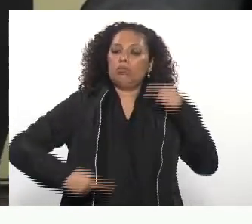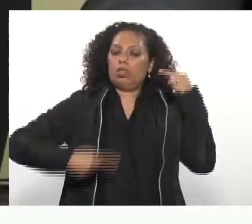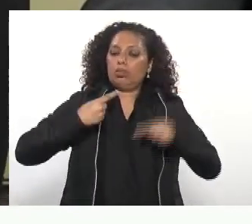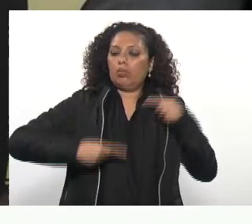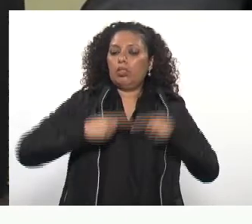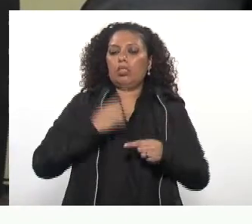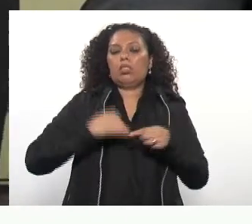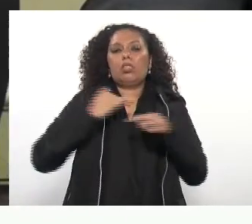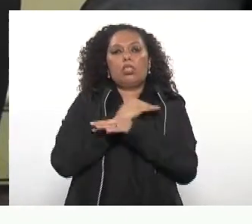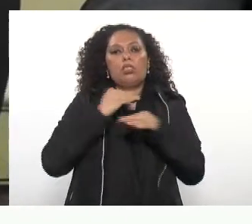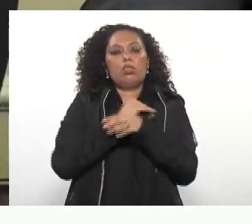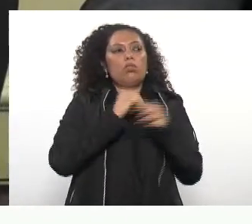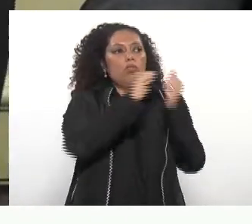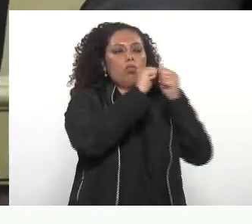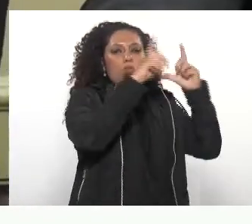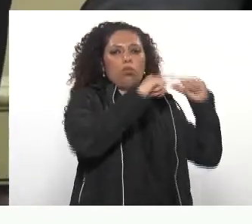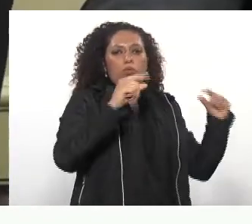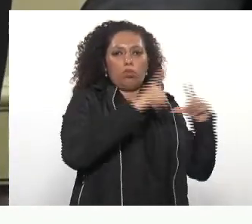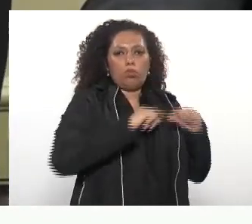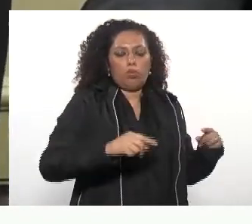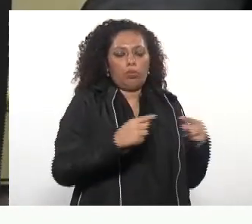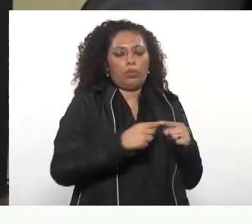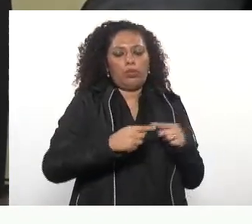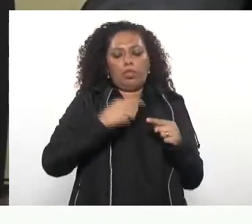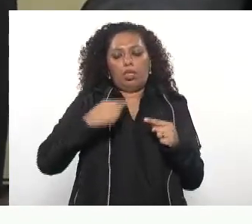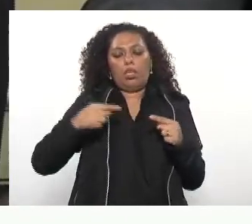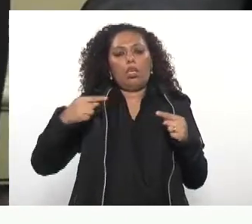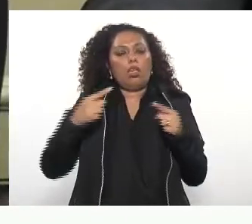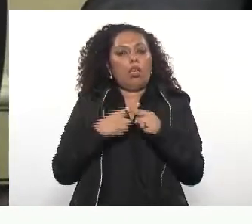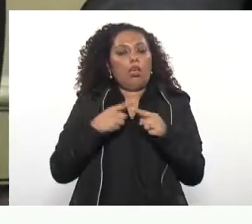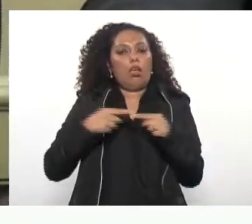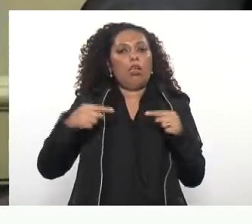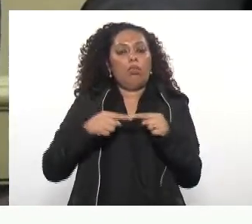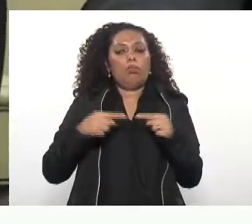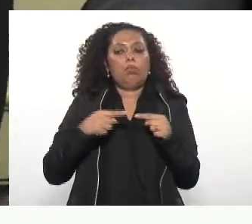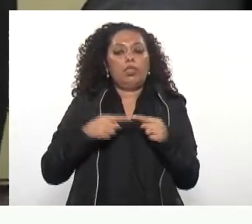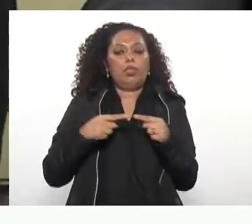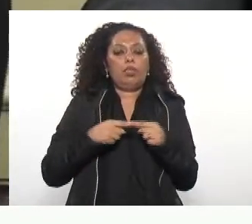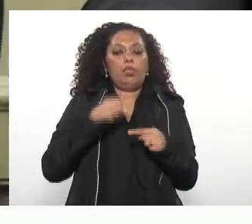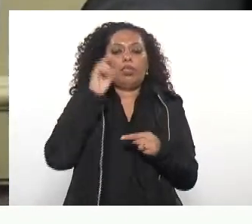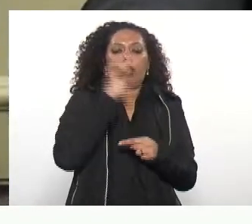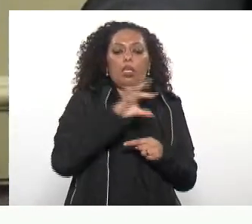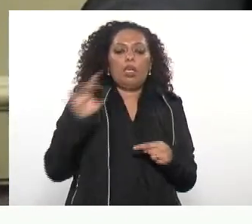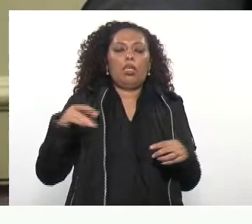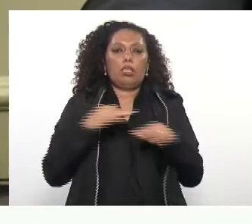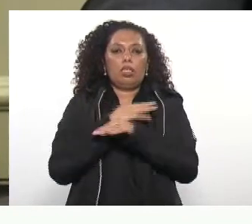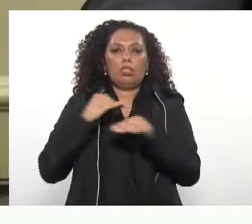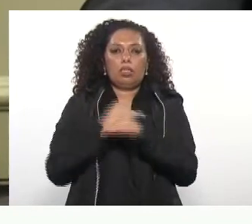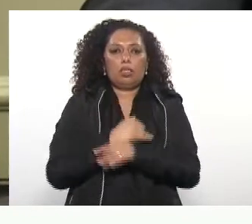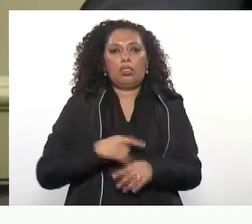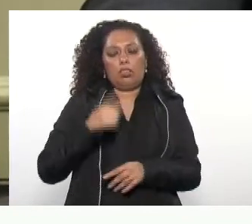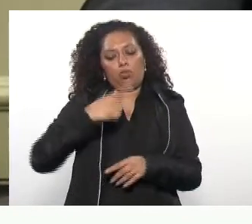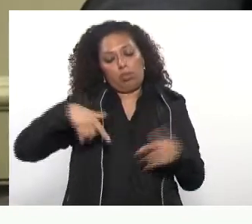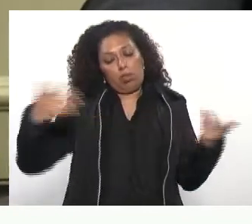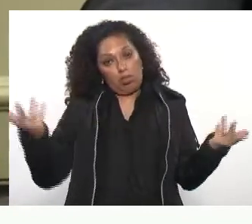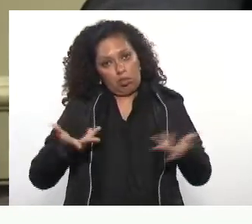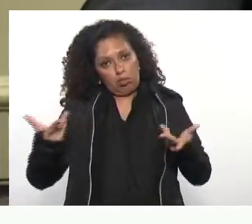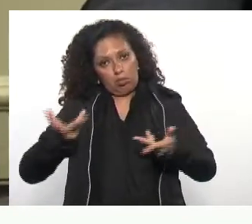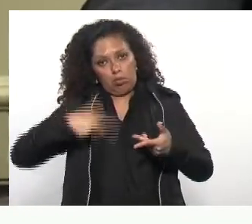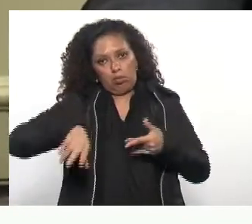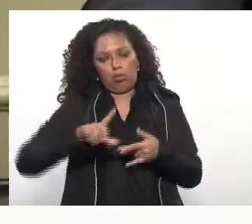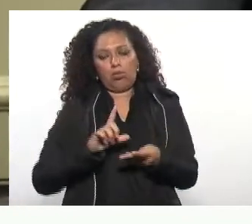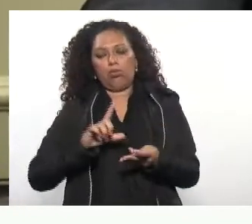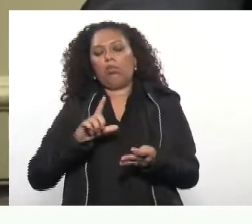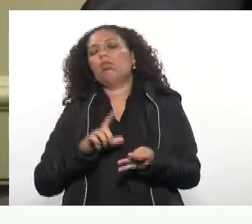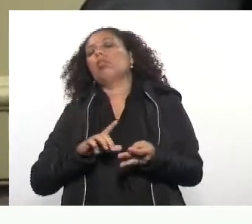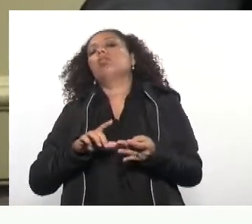e município, porque trata de interesse local com as peculiaridades de cada município. Então, no momento em